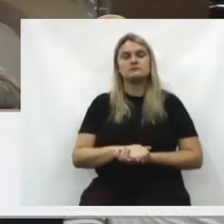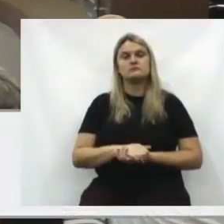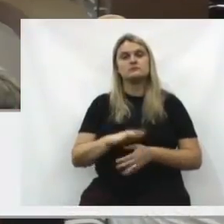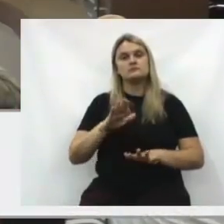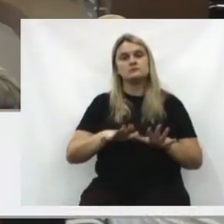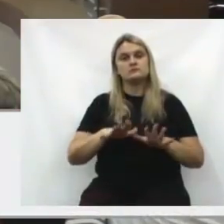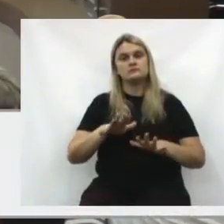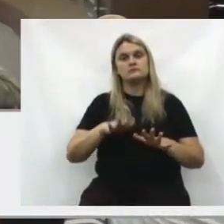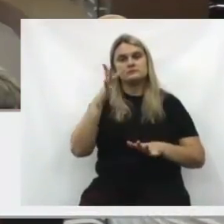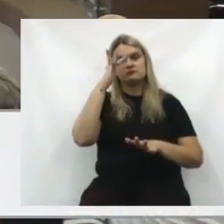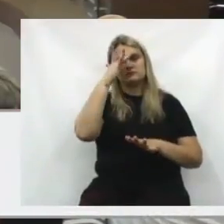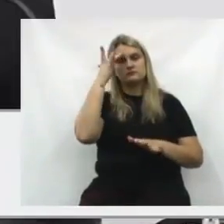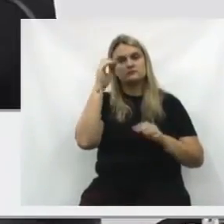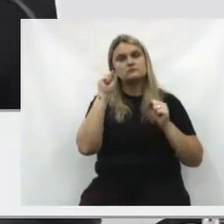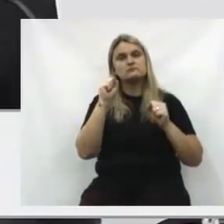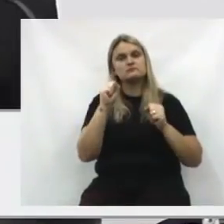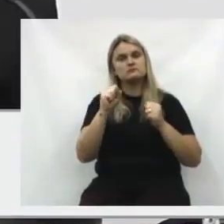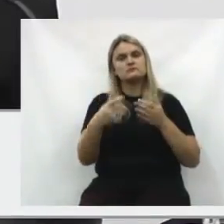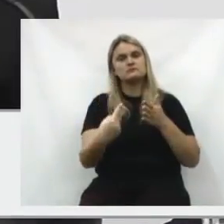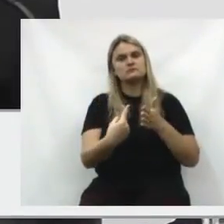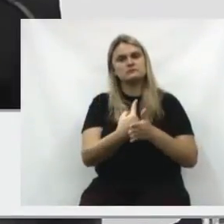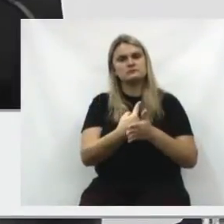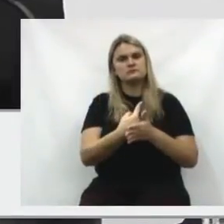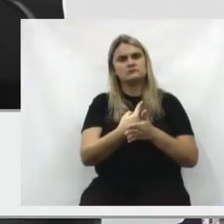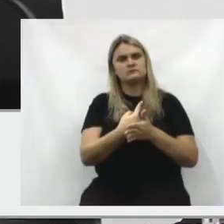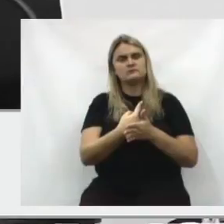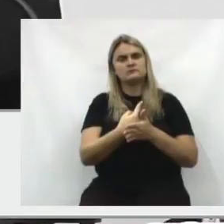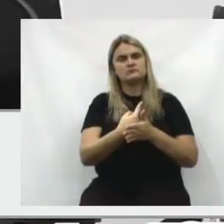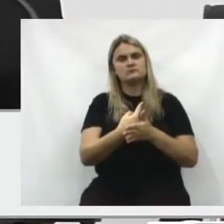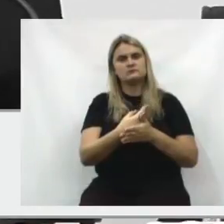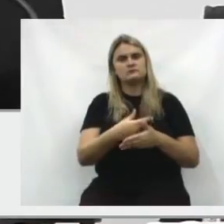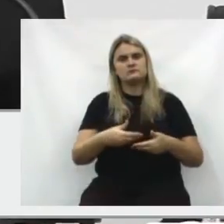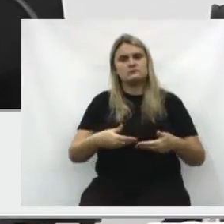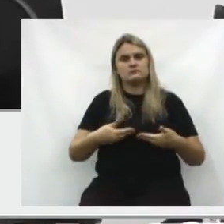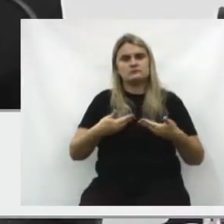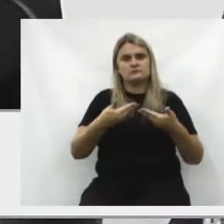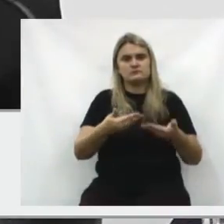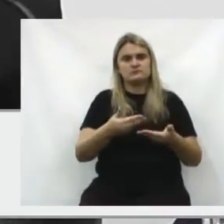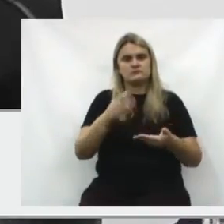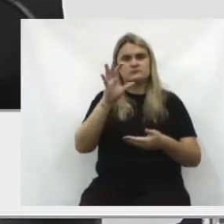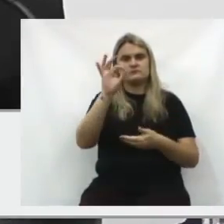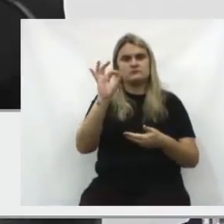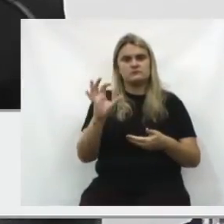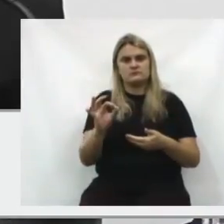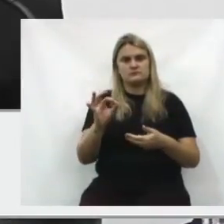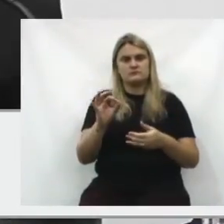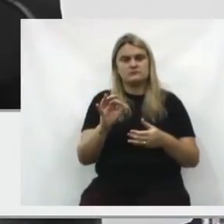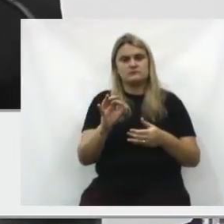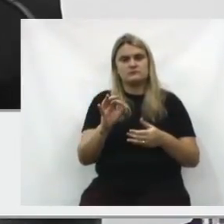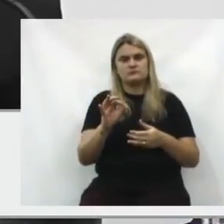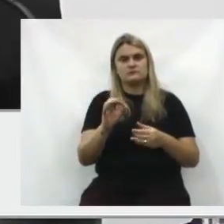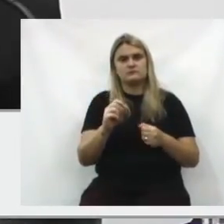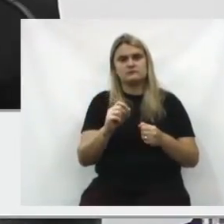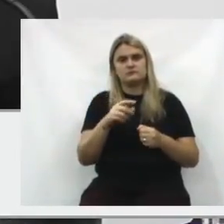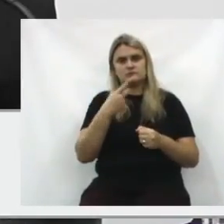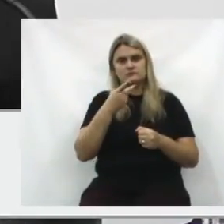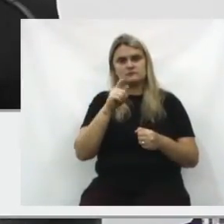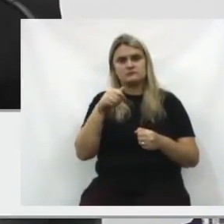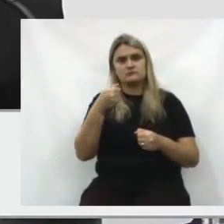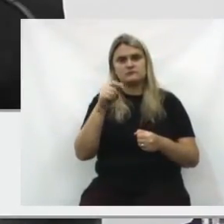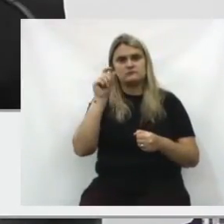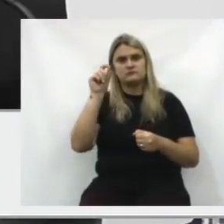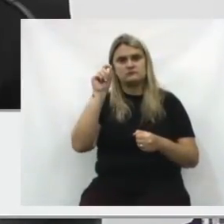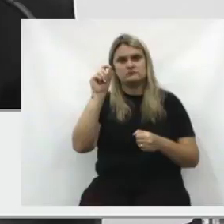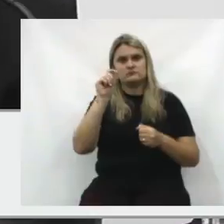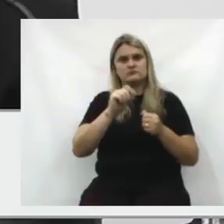que talvez alguém possa perguntar, né, a devolução, então, das taxas e a